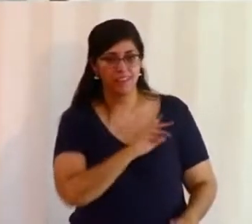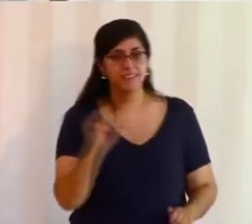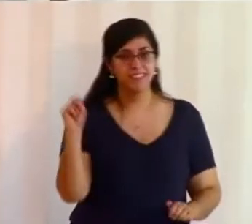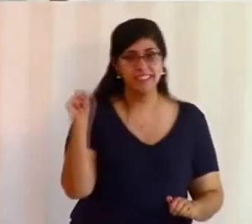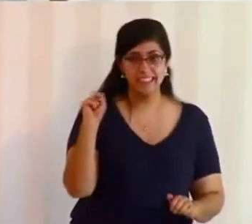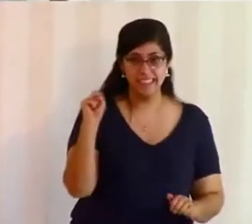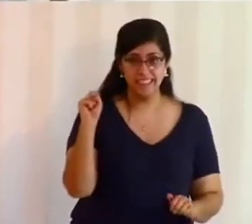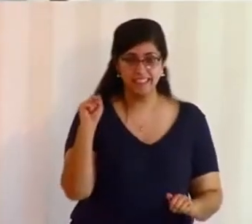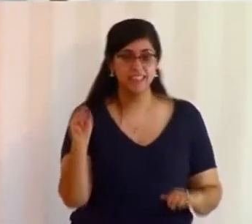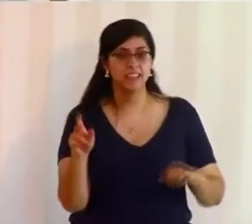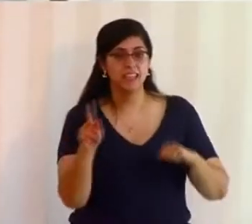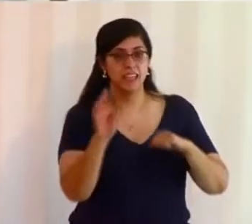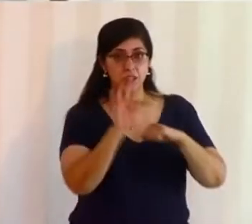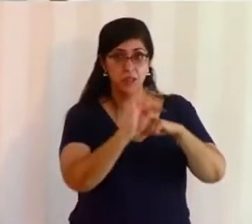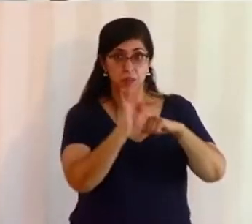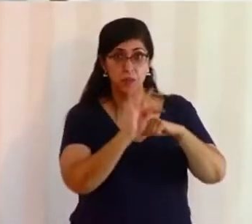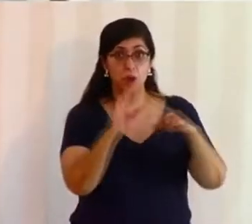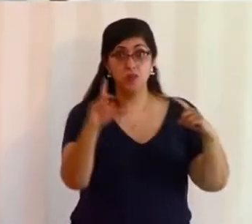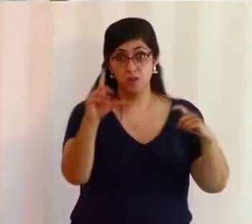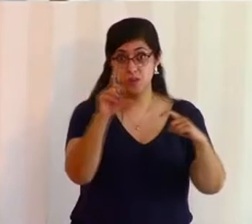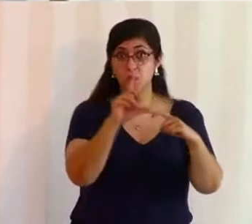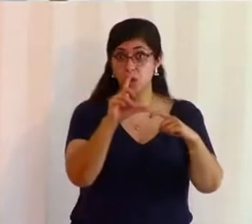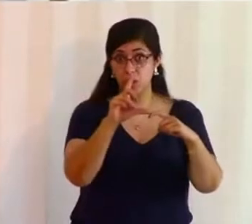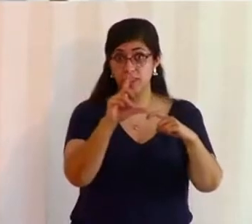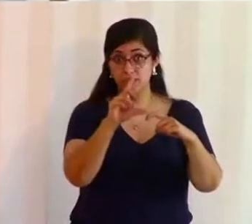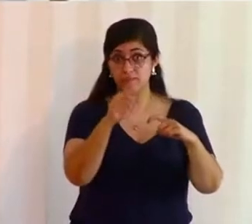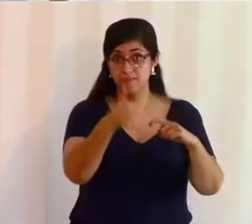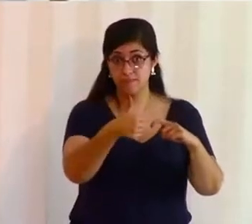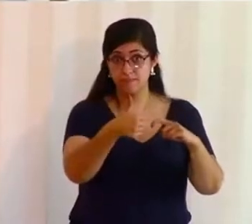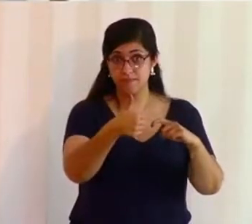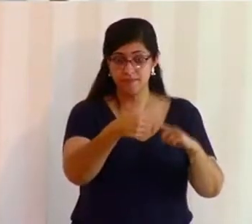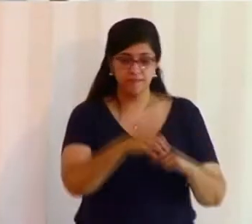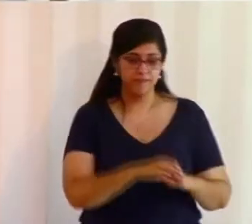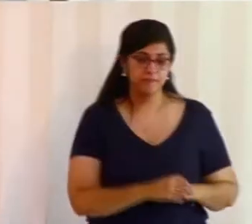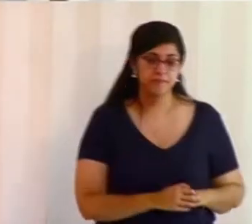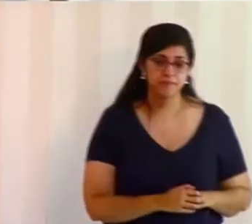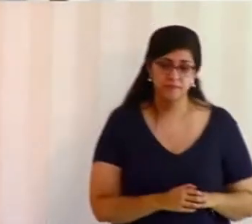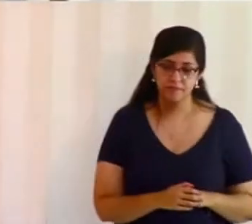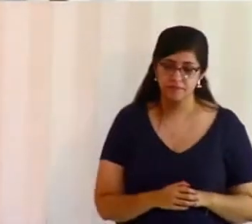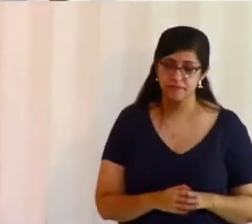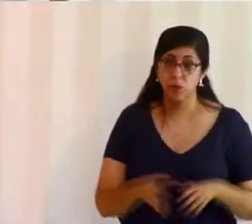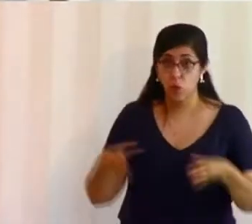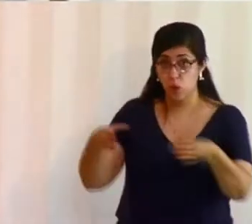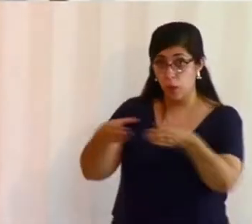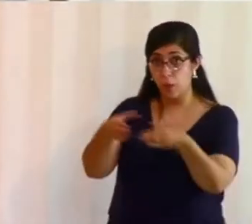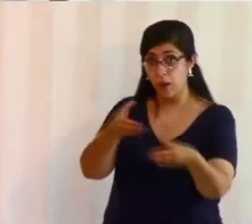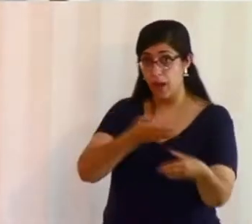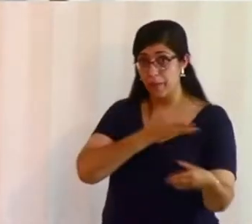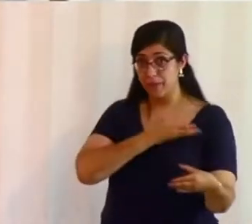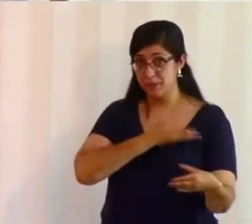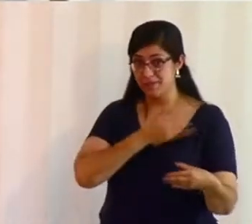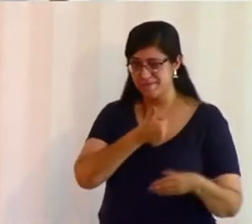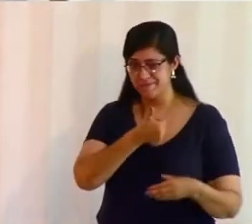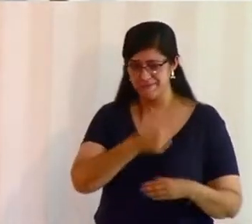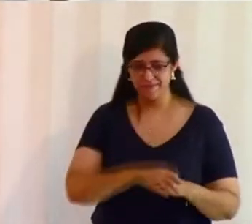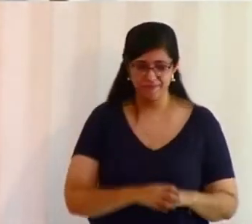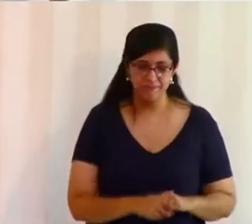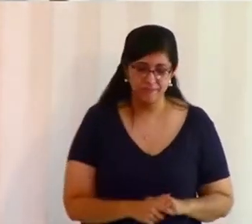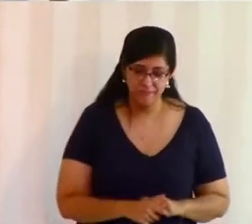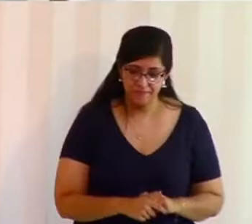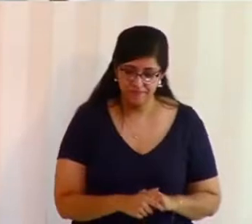Timóteo e Lucas. Outros vão fazer parte dessa equipe futuramente. E agora, meus